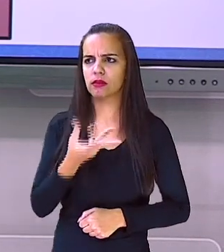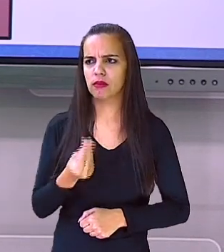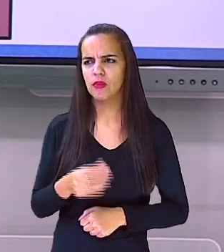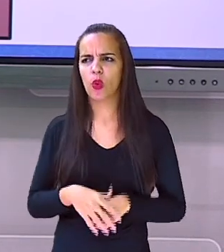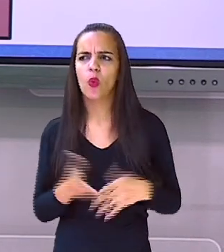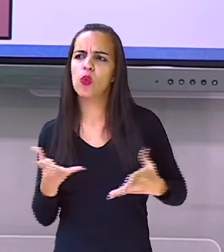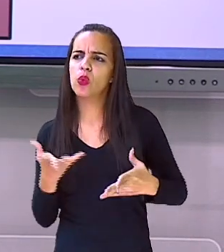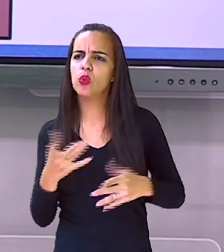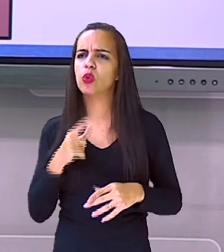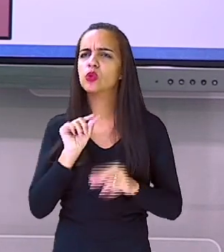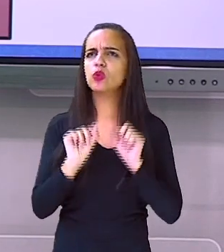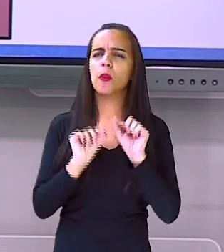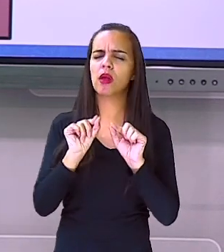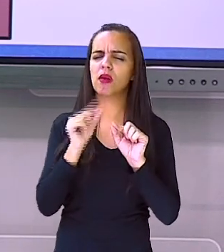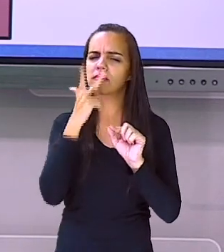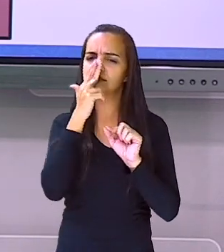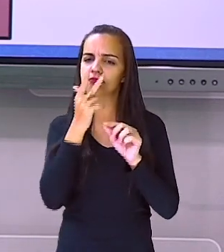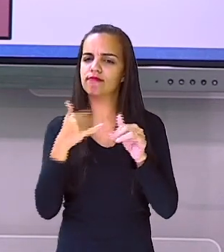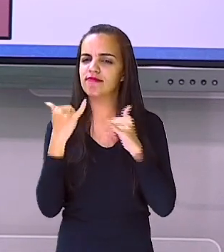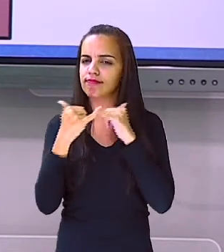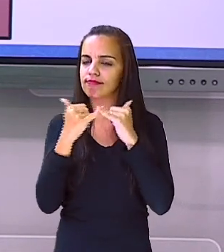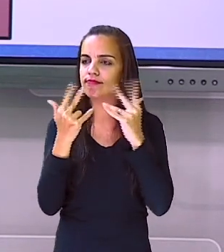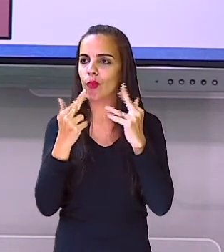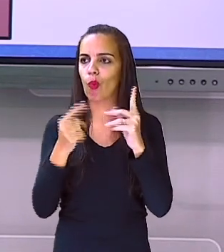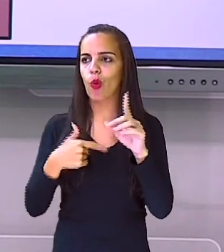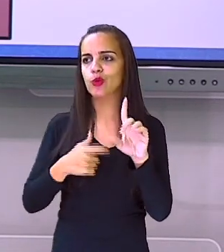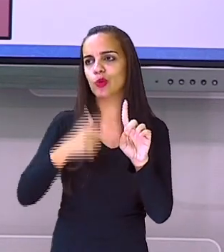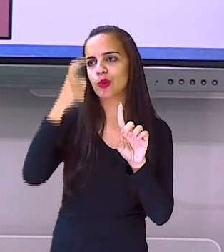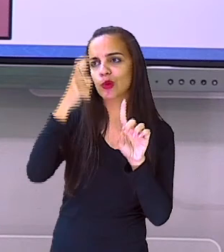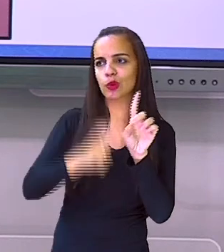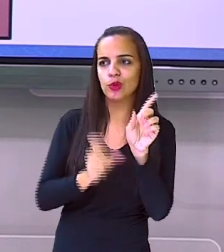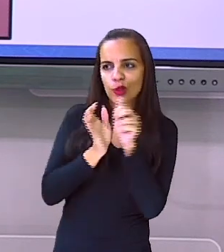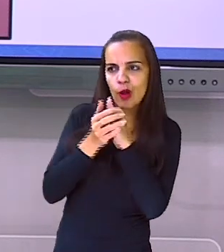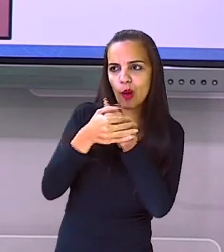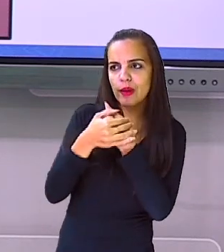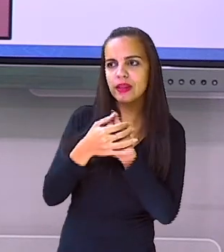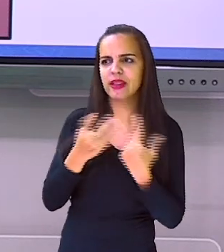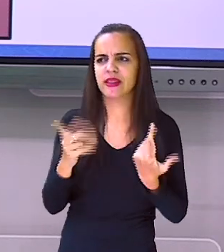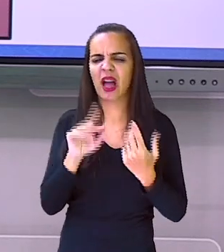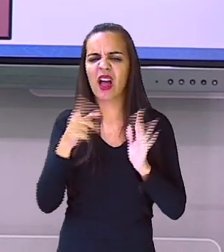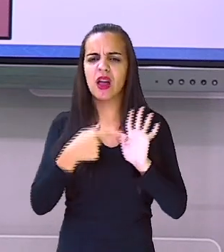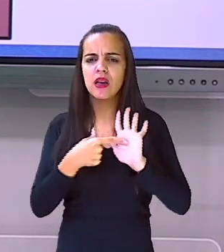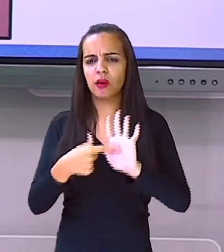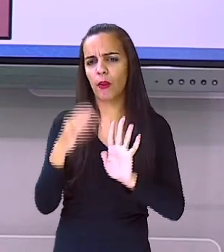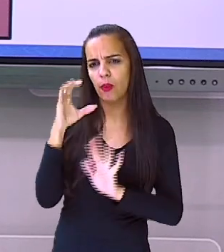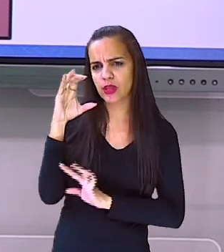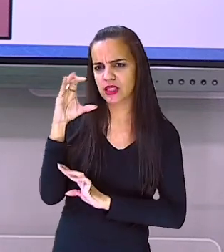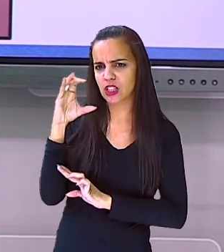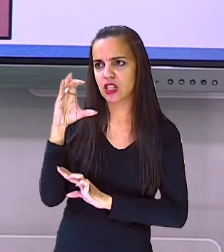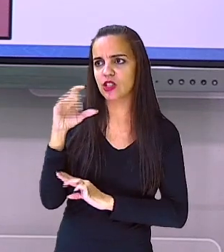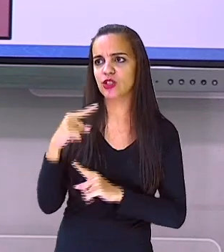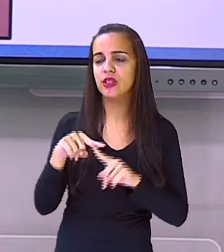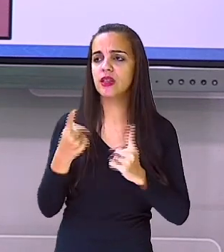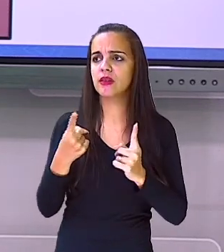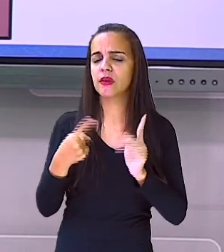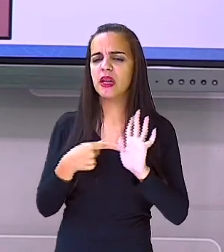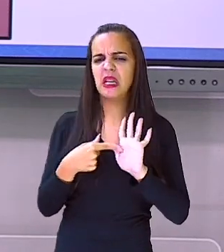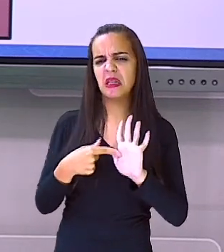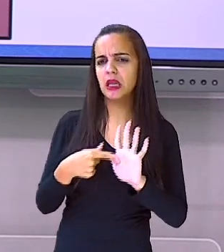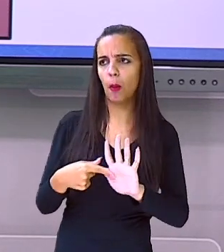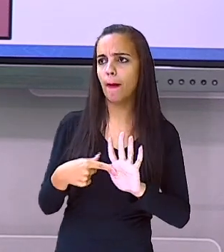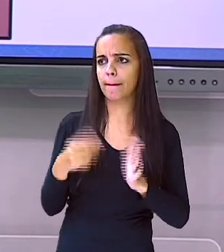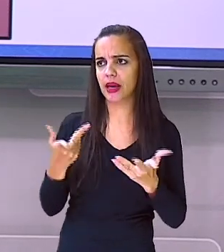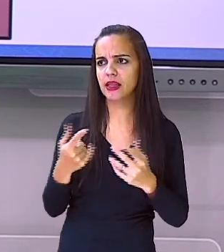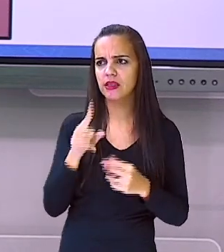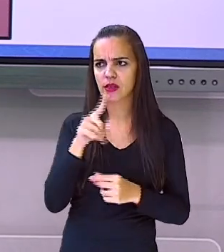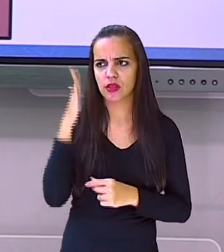nosso sujeito oculto. O C cedilha. Vocês sabem por que o C cedilha ele não aparece aí no nosso alfabeto? Mas